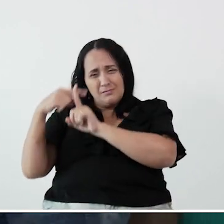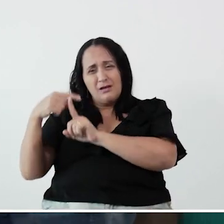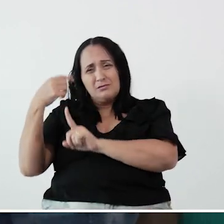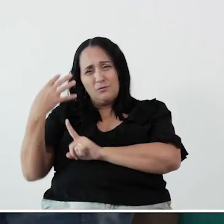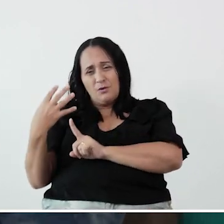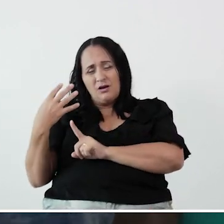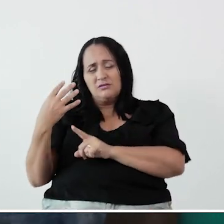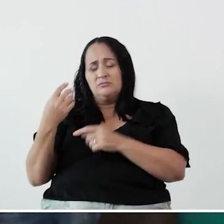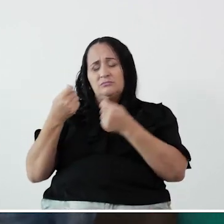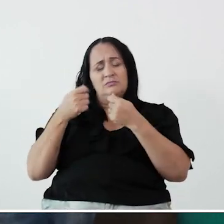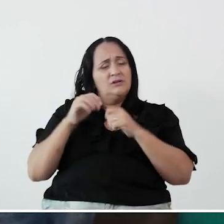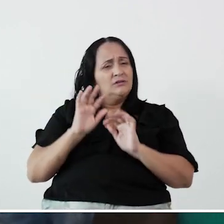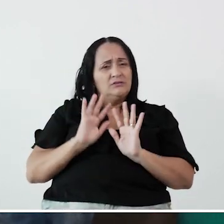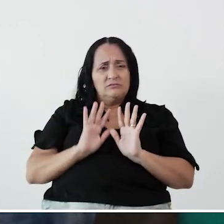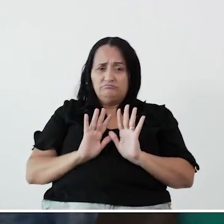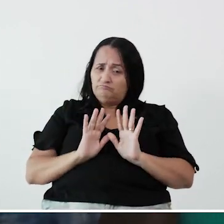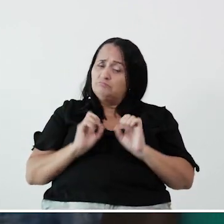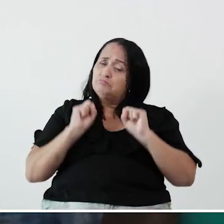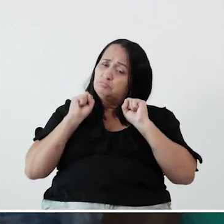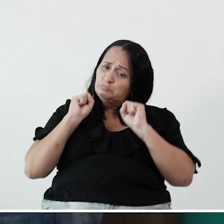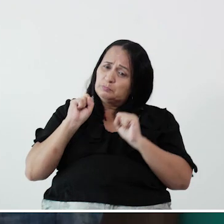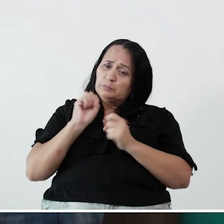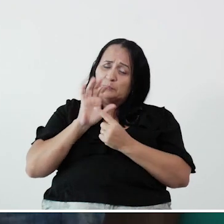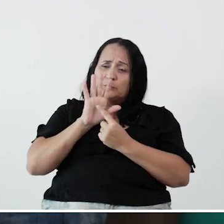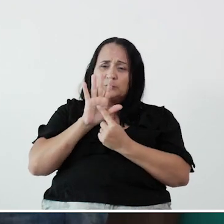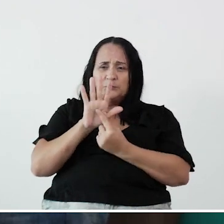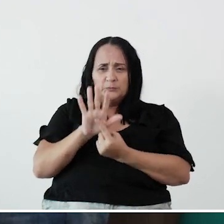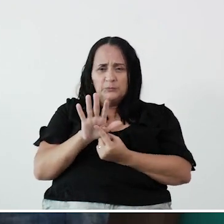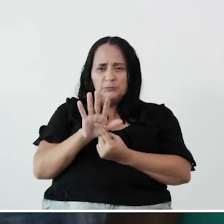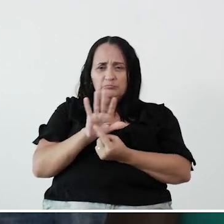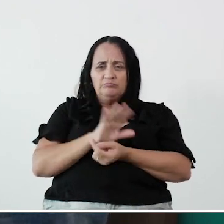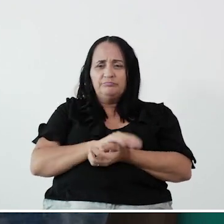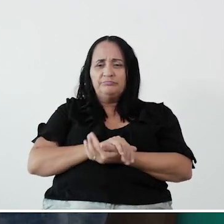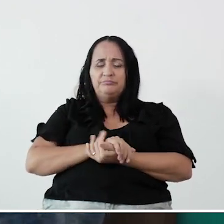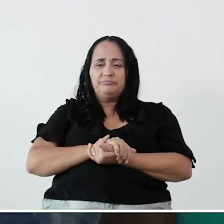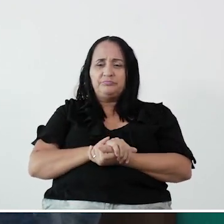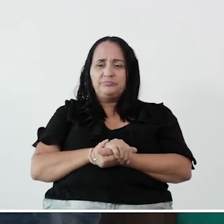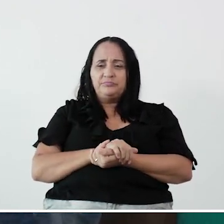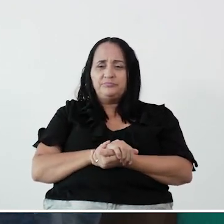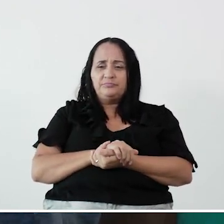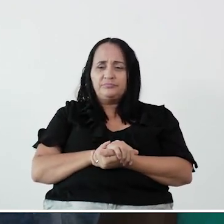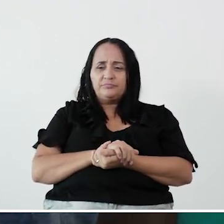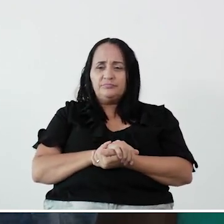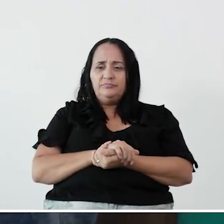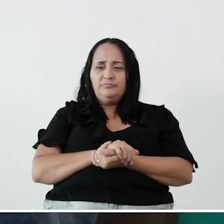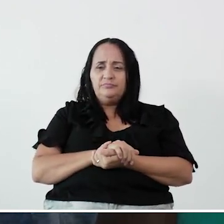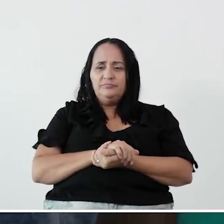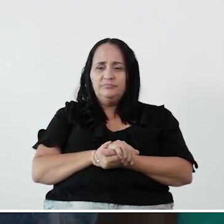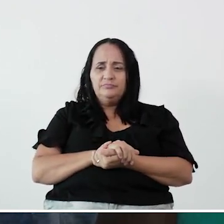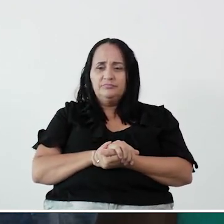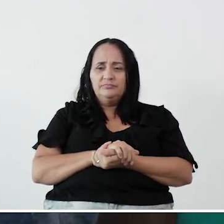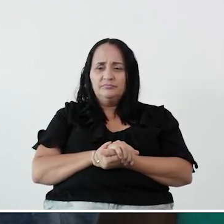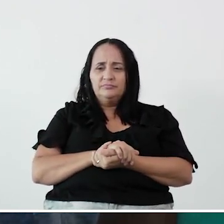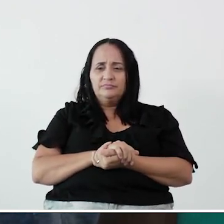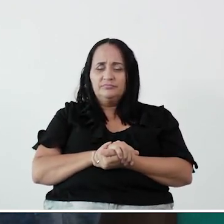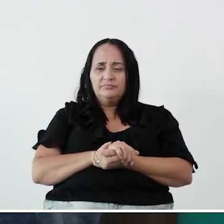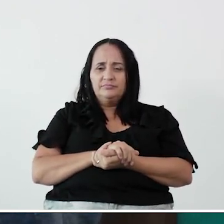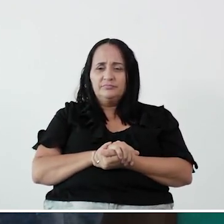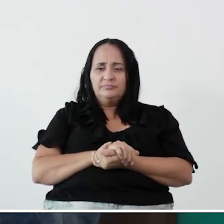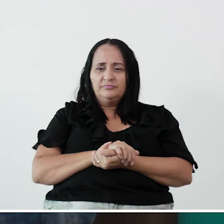dois algarismos, mais 1 mais 4, eu vou ter como resultado